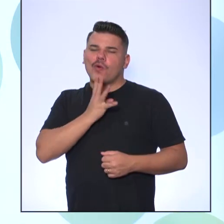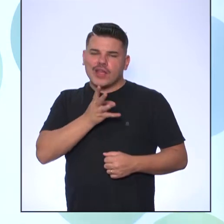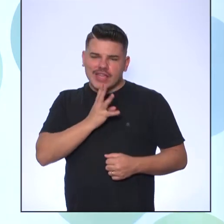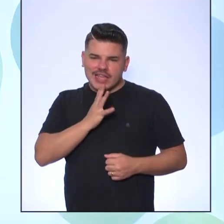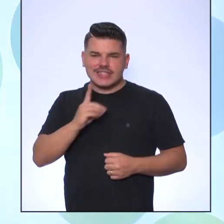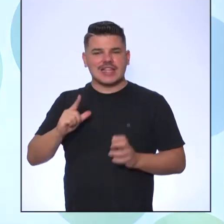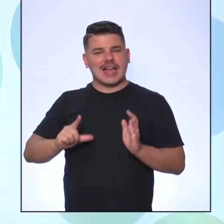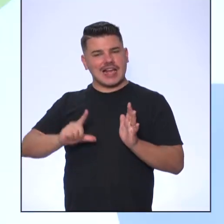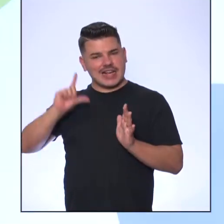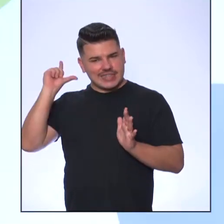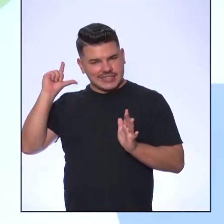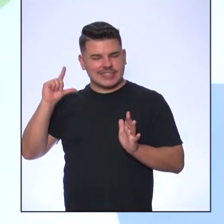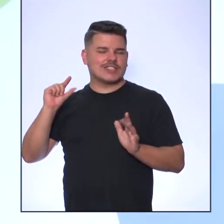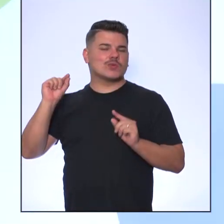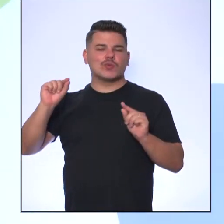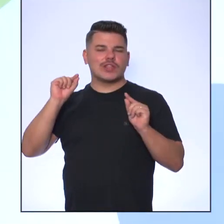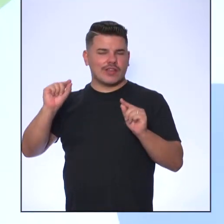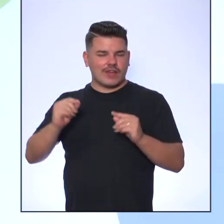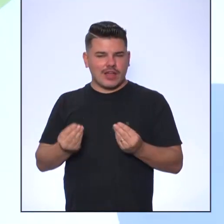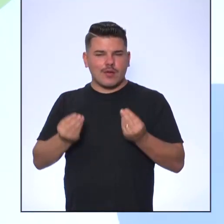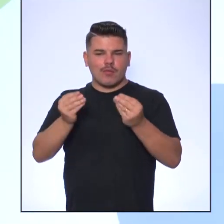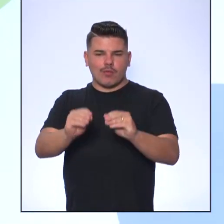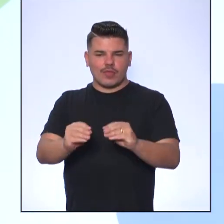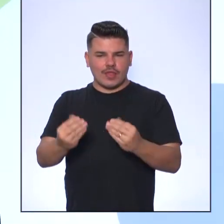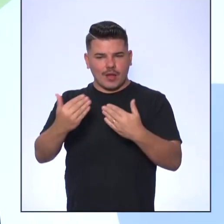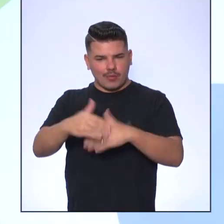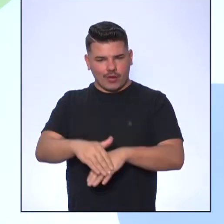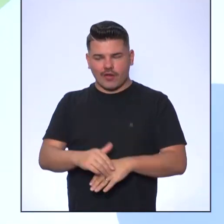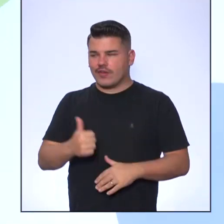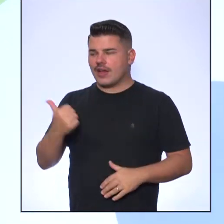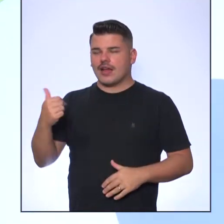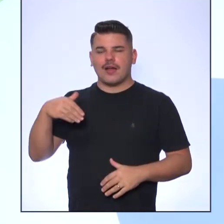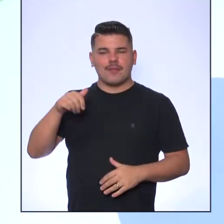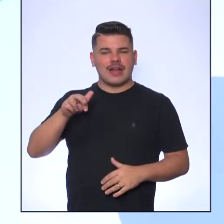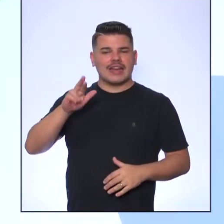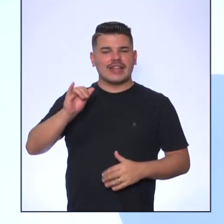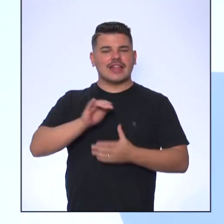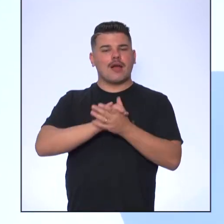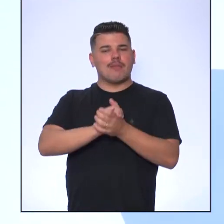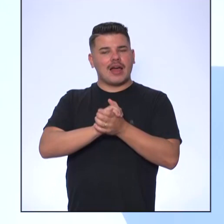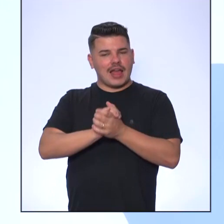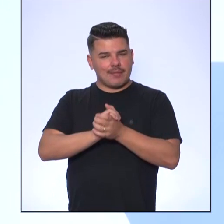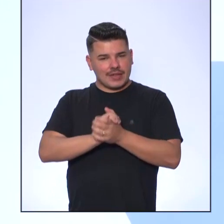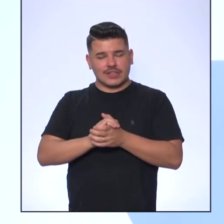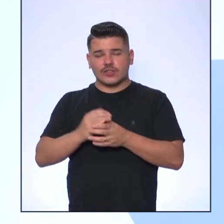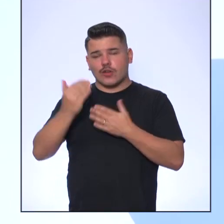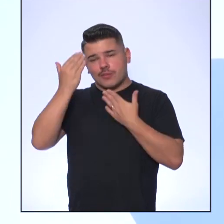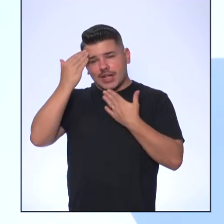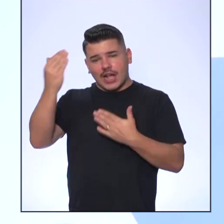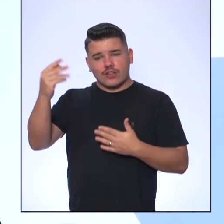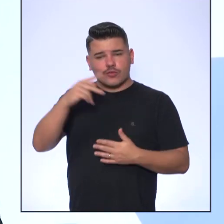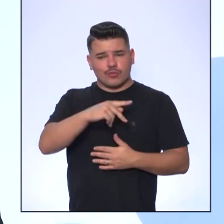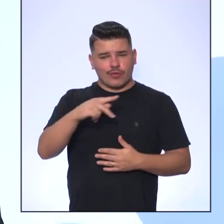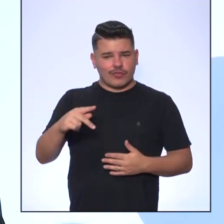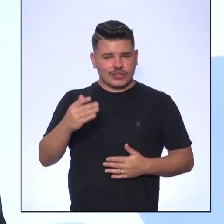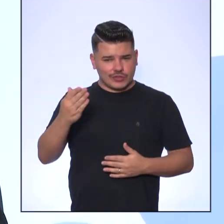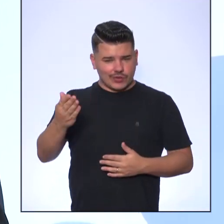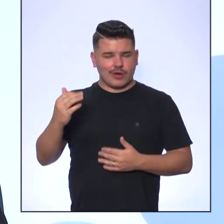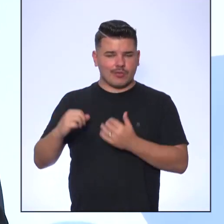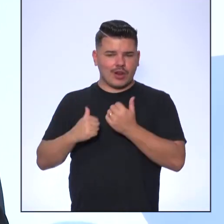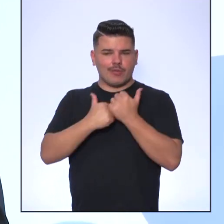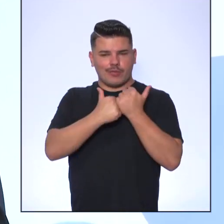exame. A professora Marina aqui manda um parabéns pela pauta, está curtindo. Obrigado, professor, e obrigado pelo